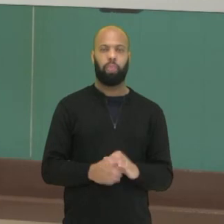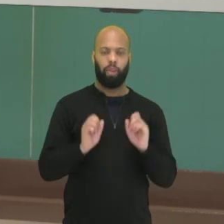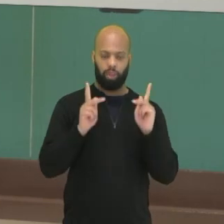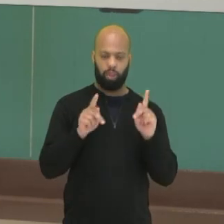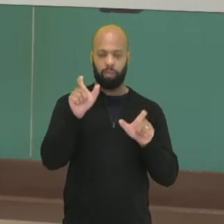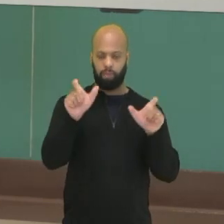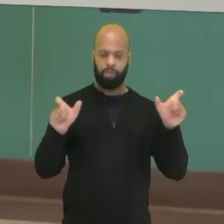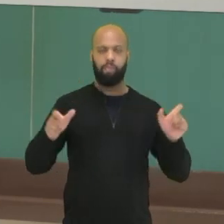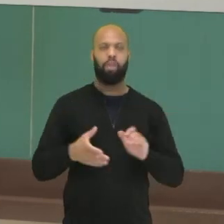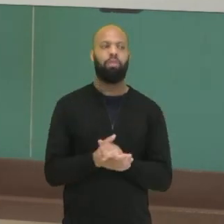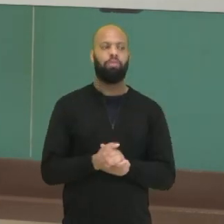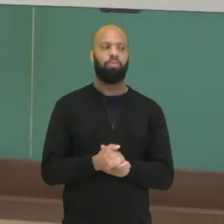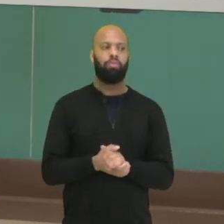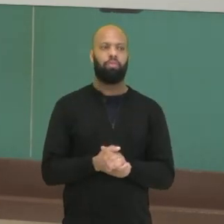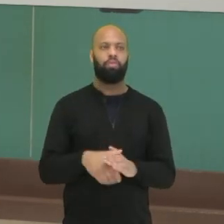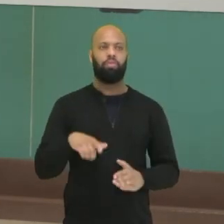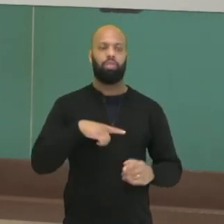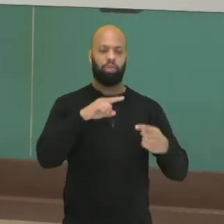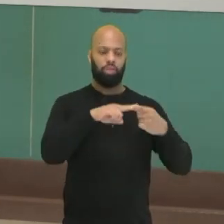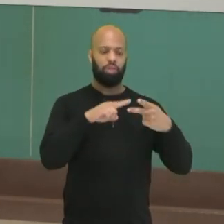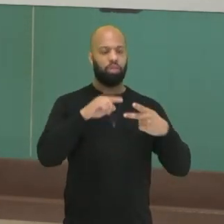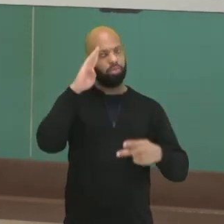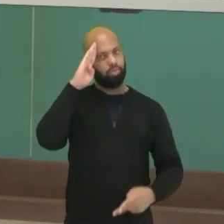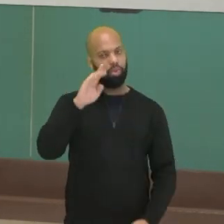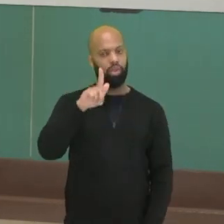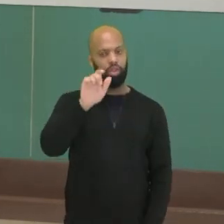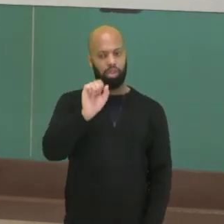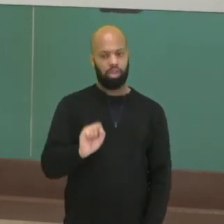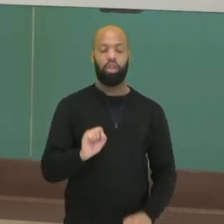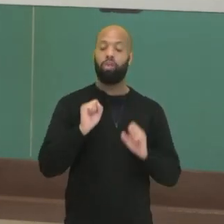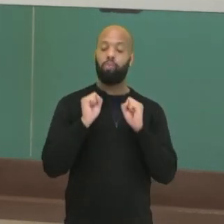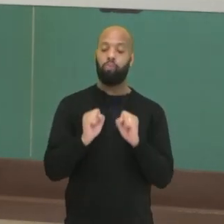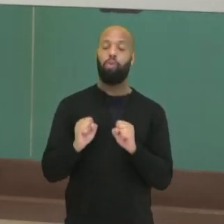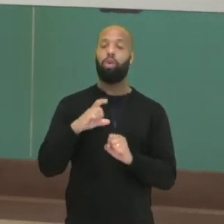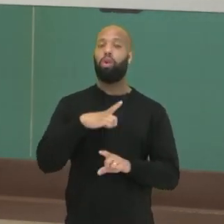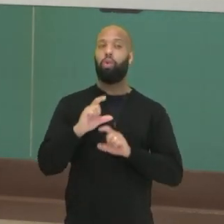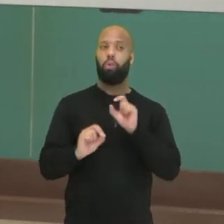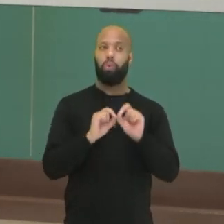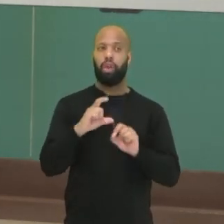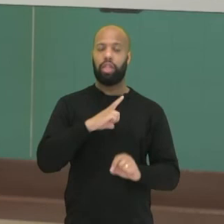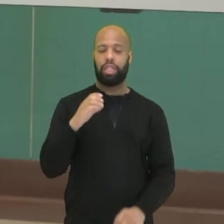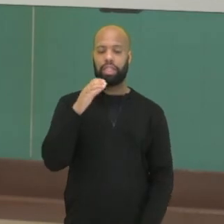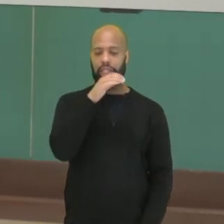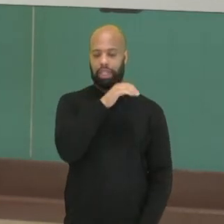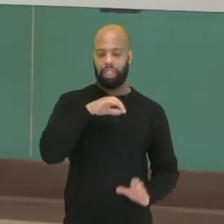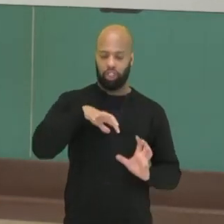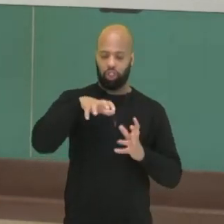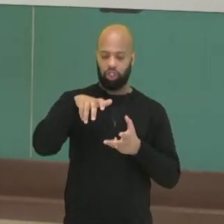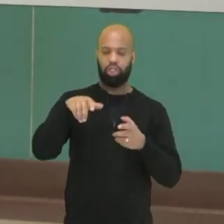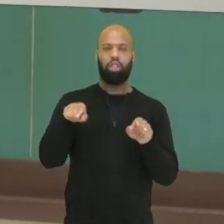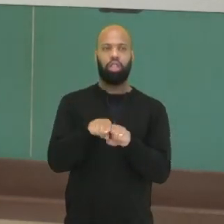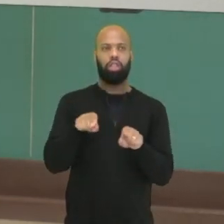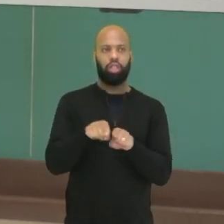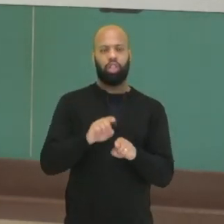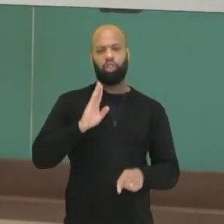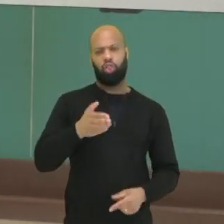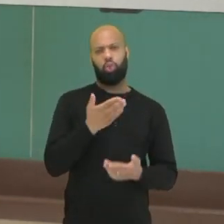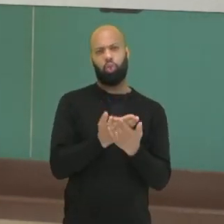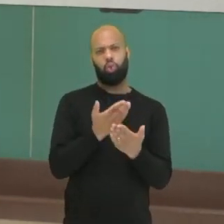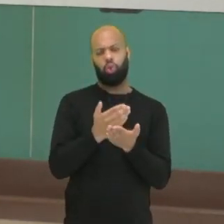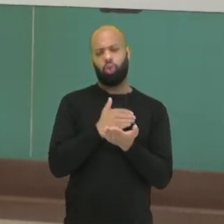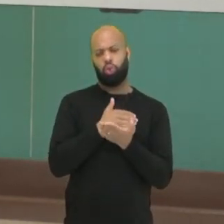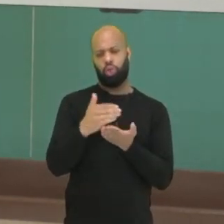Beleza, pessoal? Então, os dois principais gases, né, podem causar ali o aquecimento global que a gente ouviu falar já no início